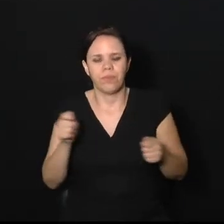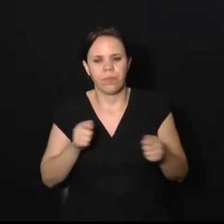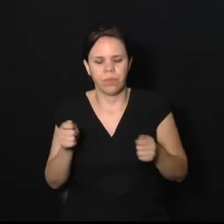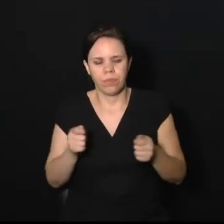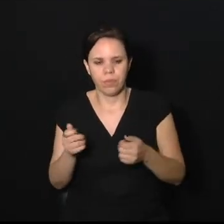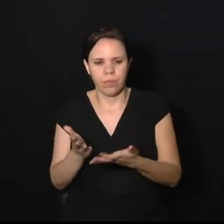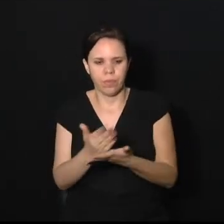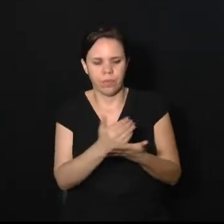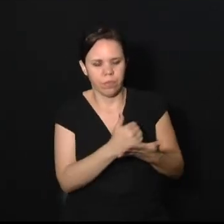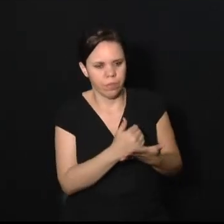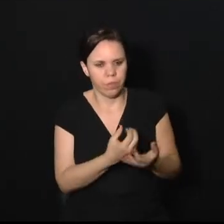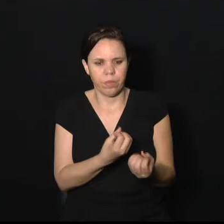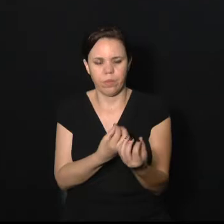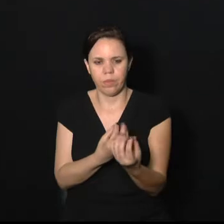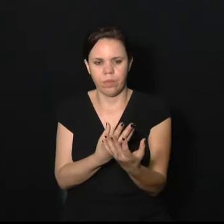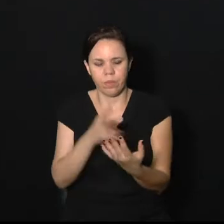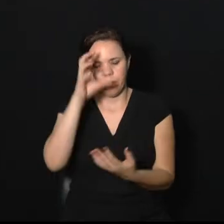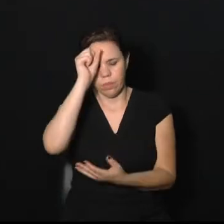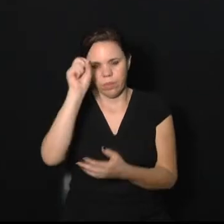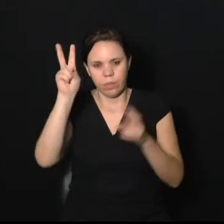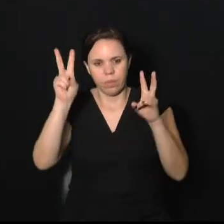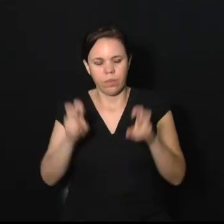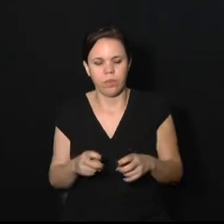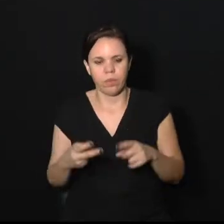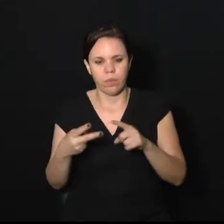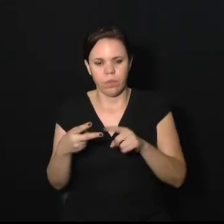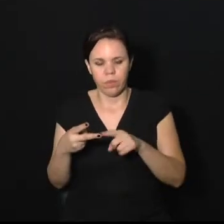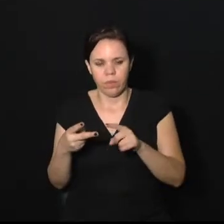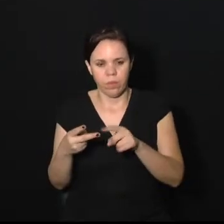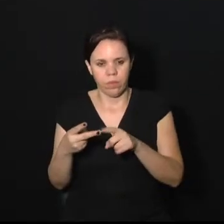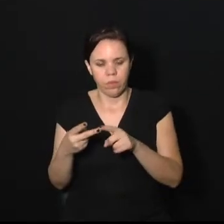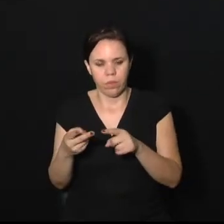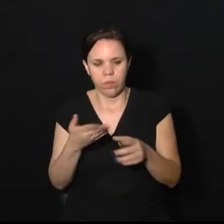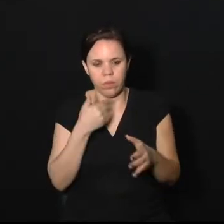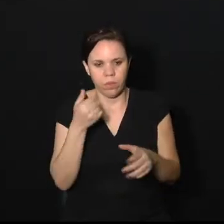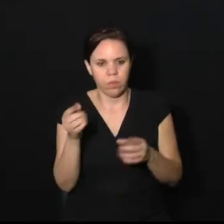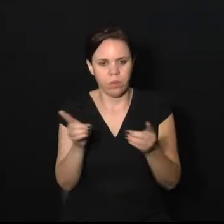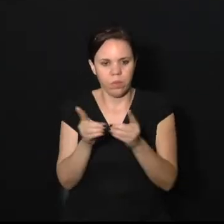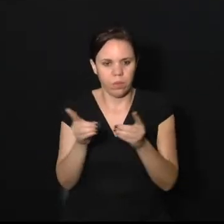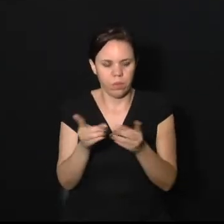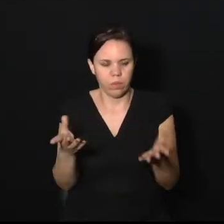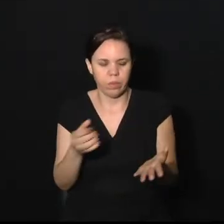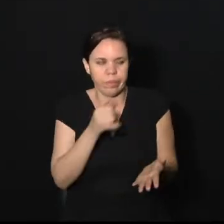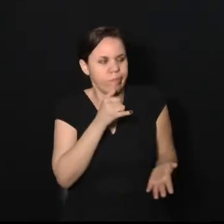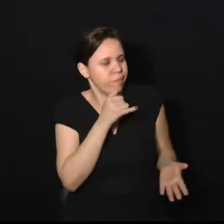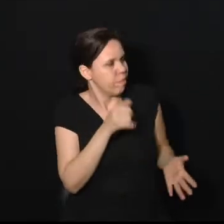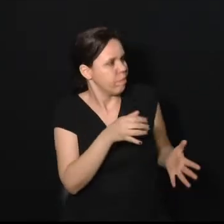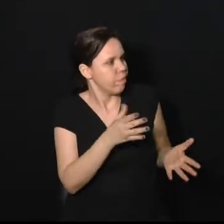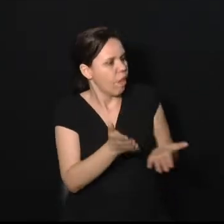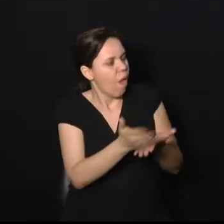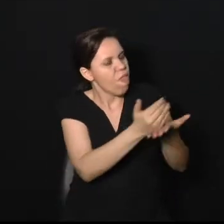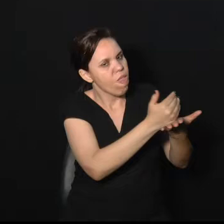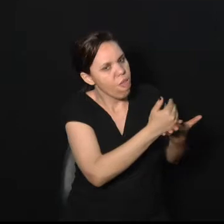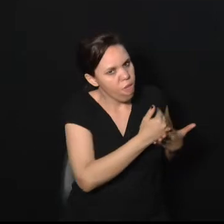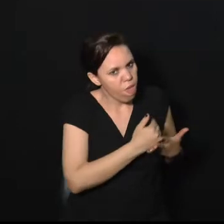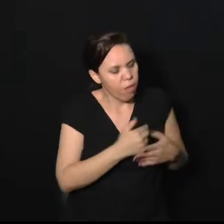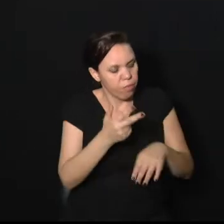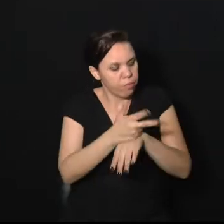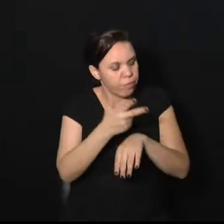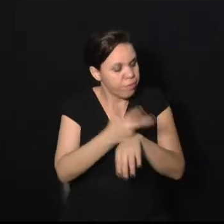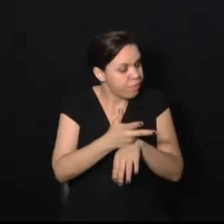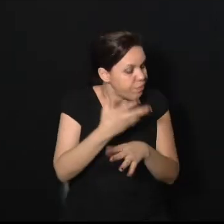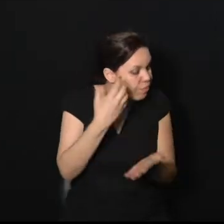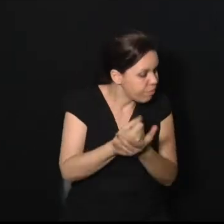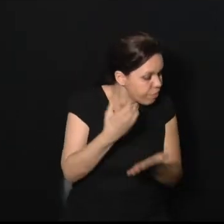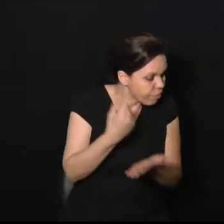a gente aprende sobre os problemas. O segundo, a gente melhora o serviço. Então, por exemplo, se eu estou captando algum dado por câmera de segurança e eu